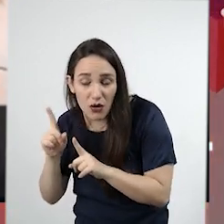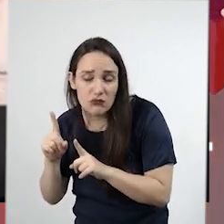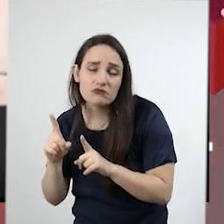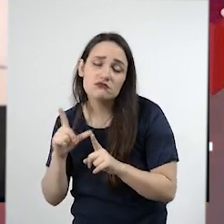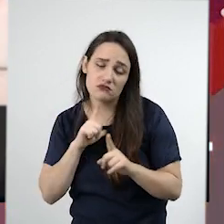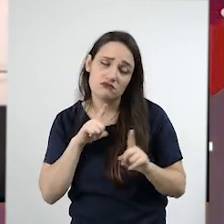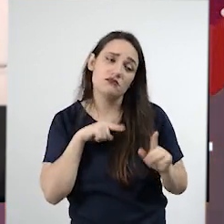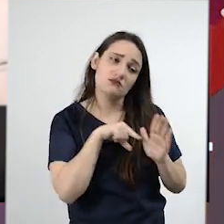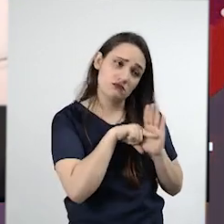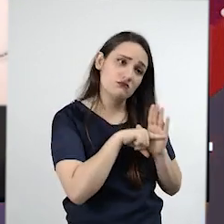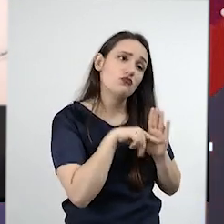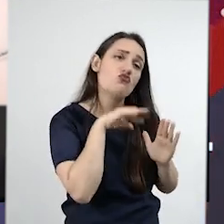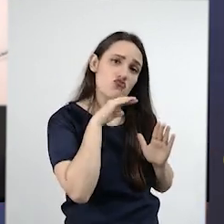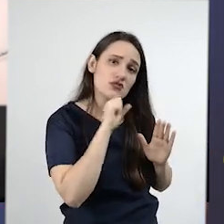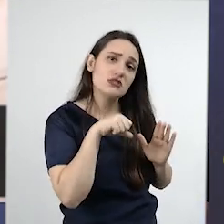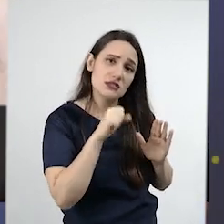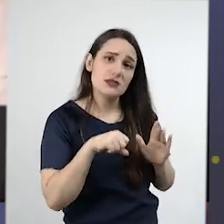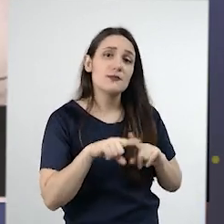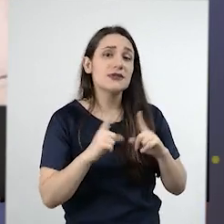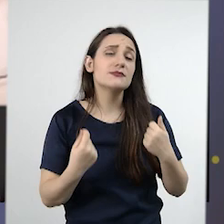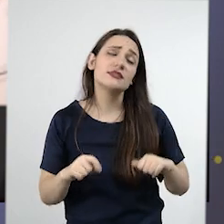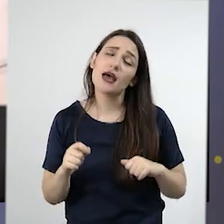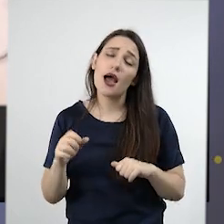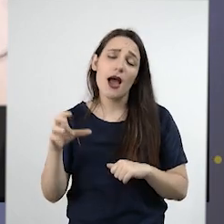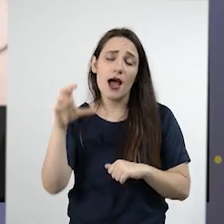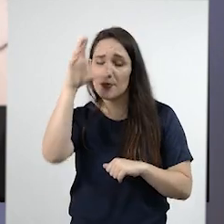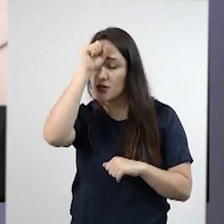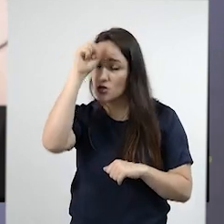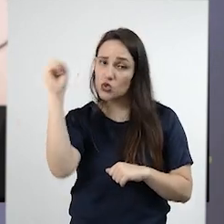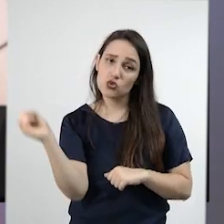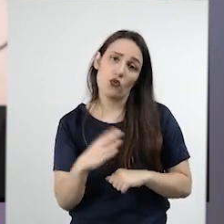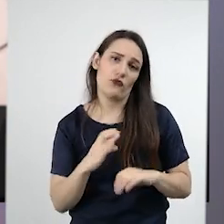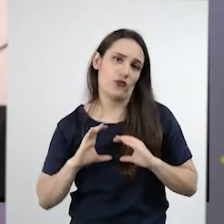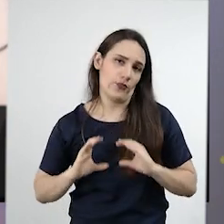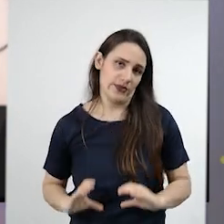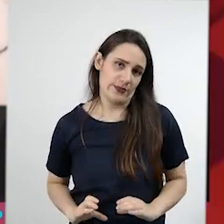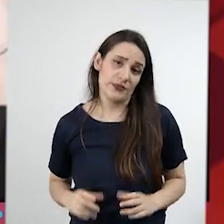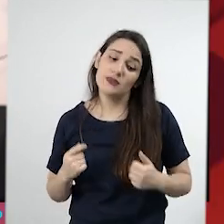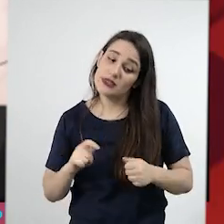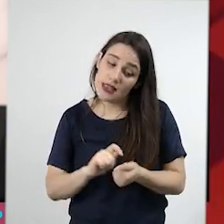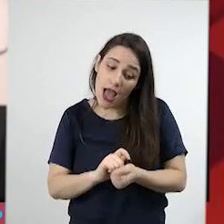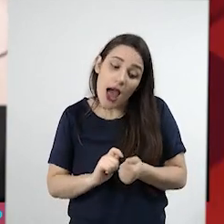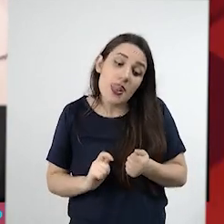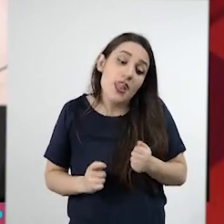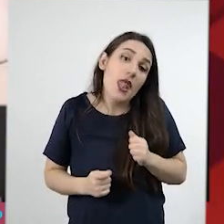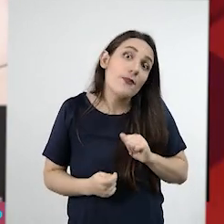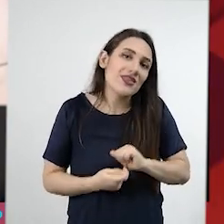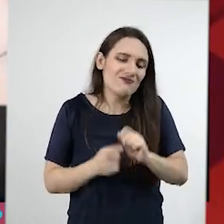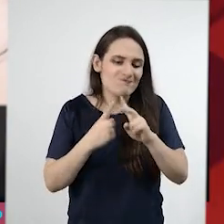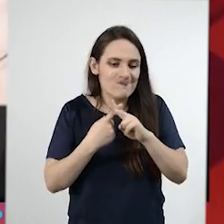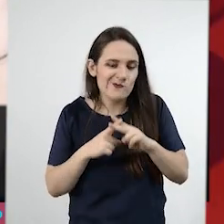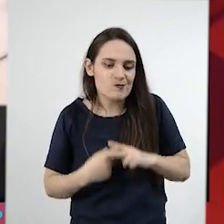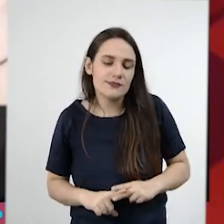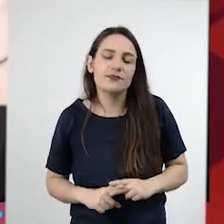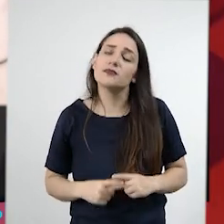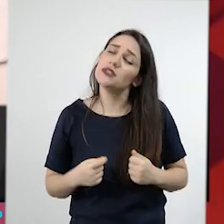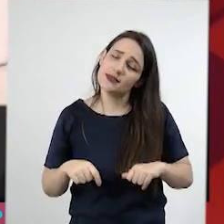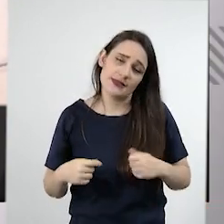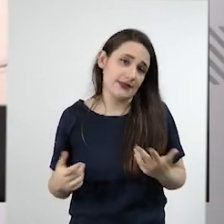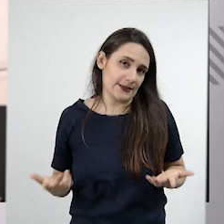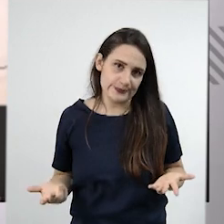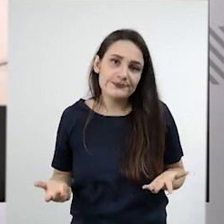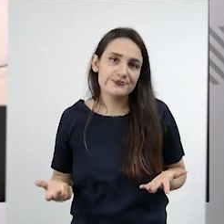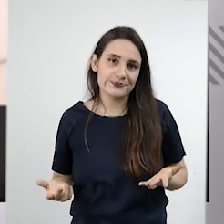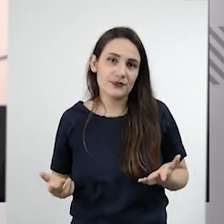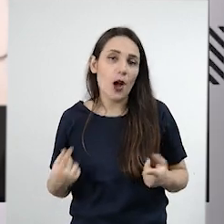que a gente está aprendendo, dentro desse ajuste, né, dentro do que a gente tem que se adaptar, lá na frente também